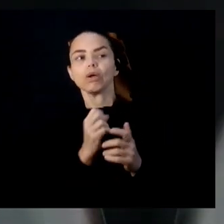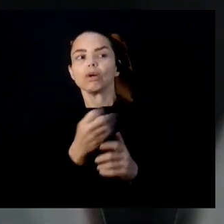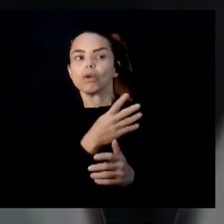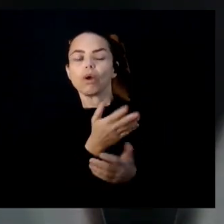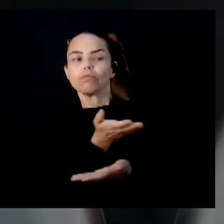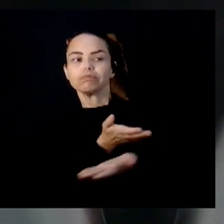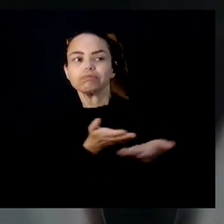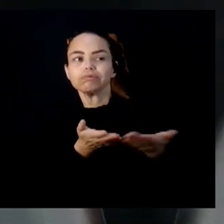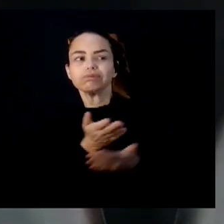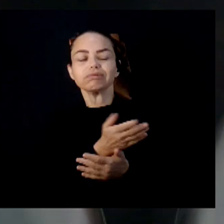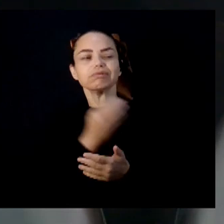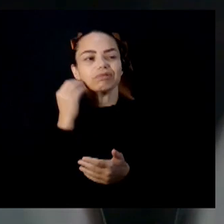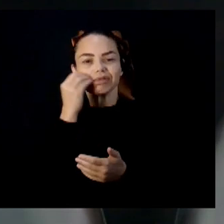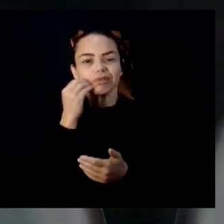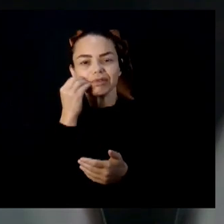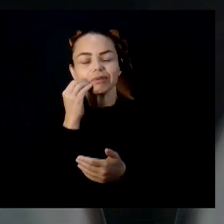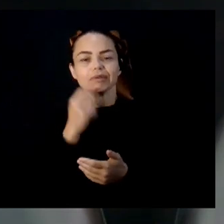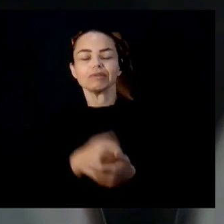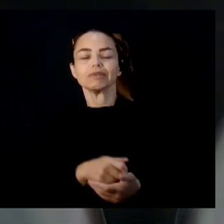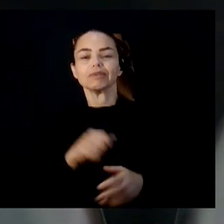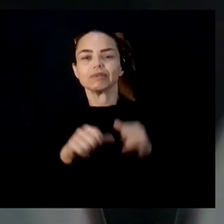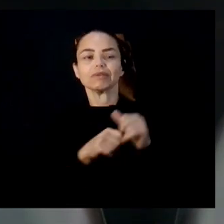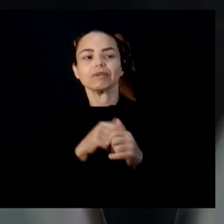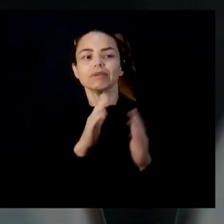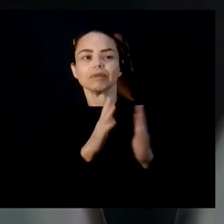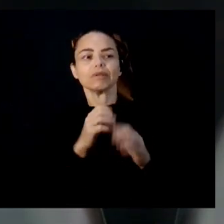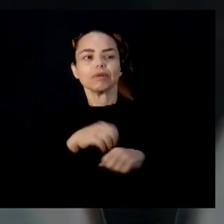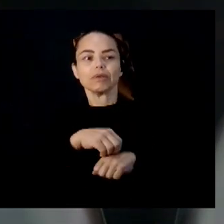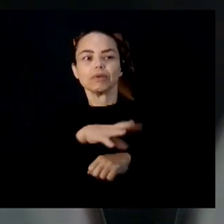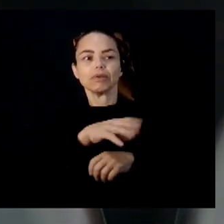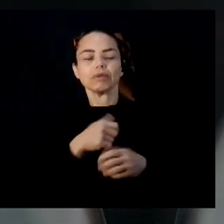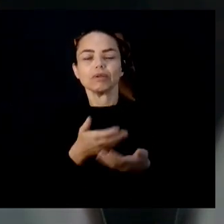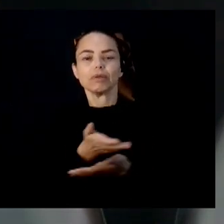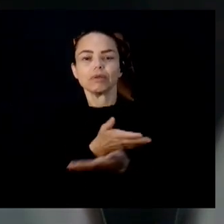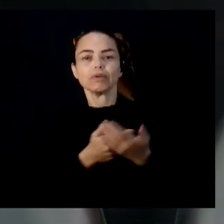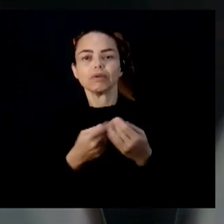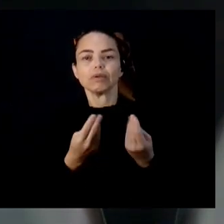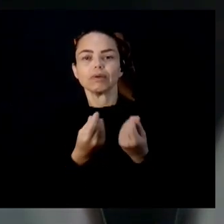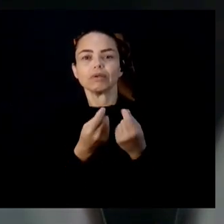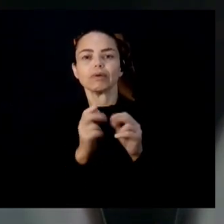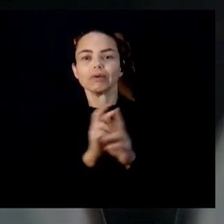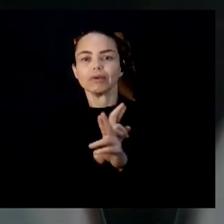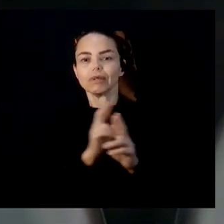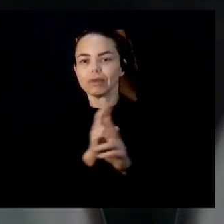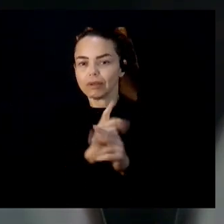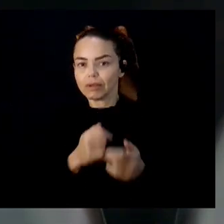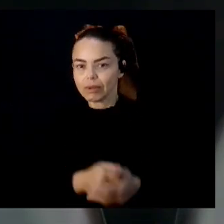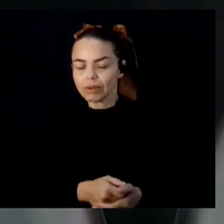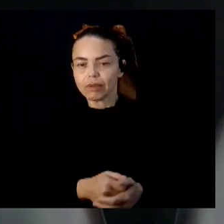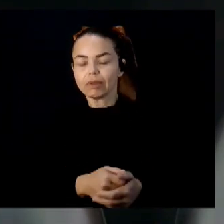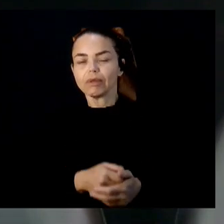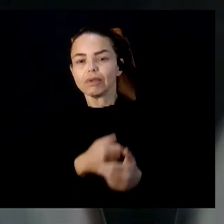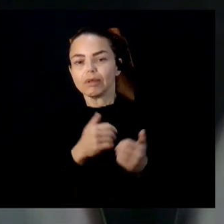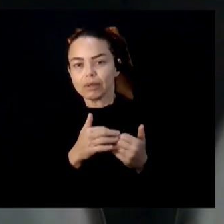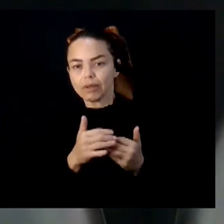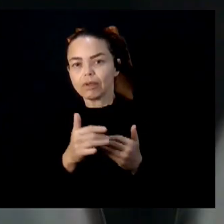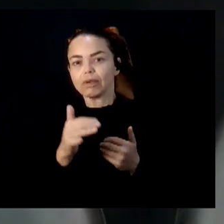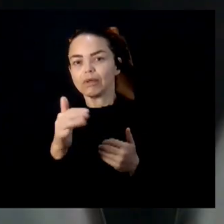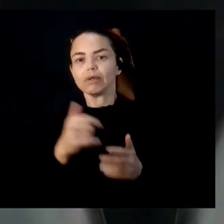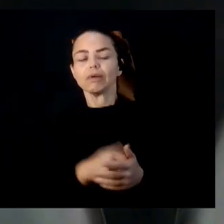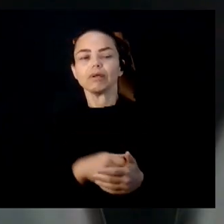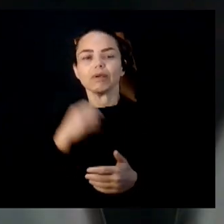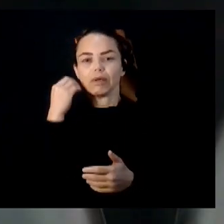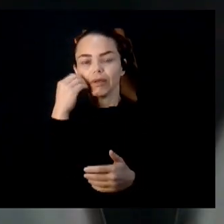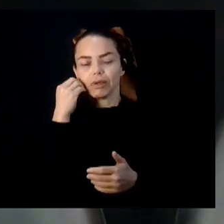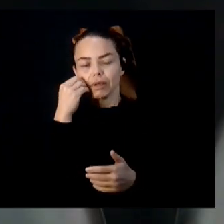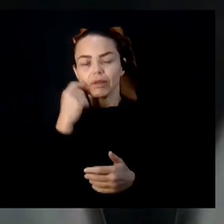novas histórias para transformar em momentos compartilhados, porque a riqueza do relacionamento a longo prazo é exatamente isso, uma história